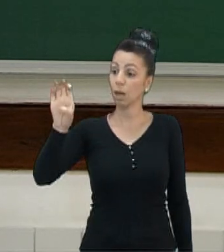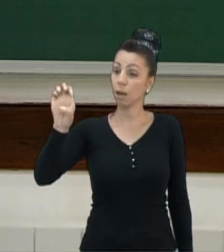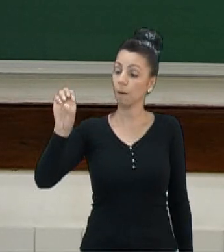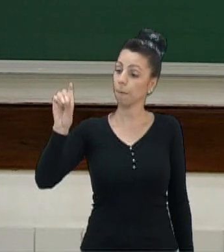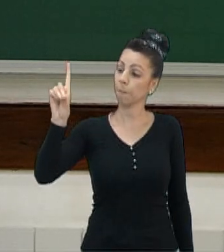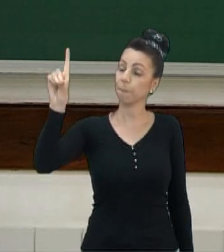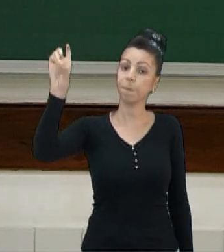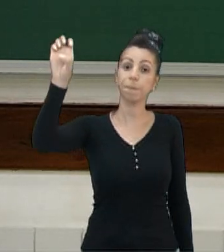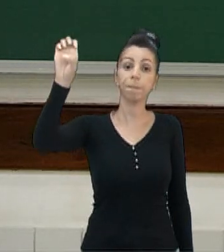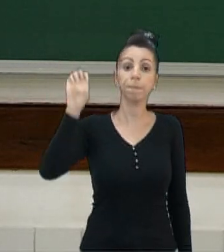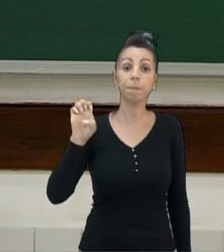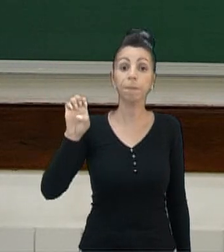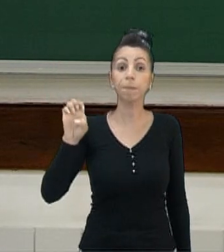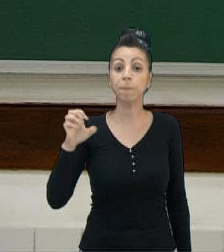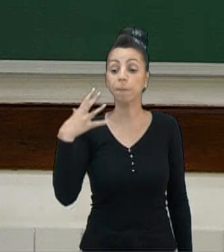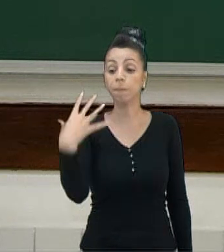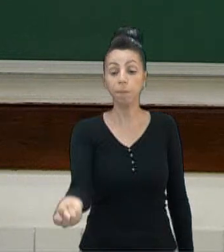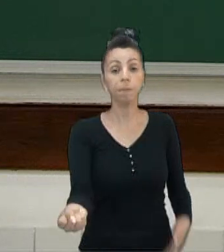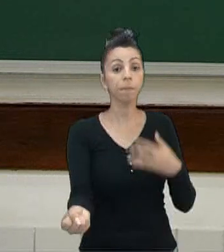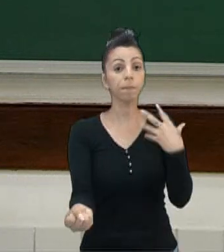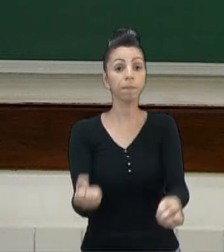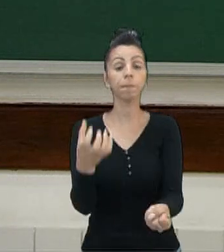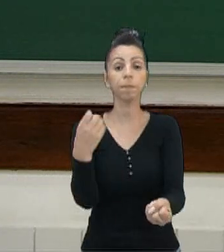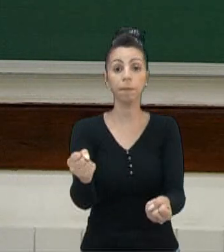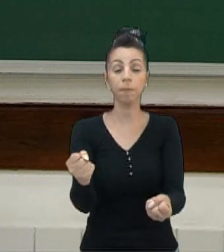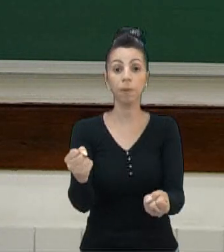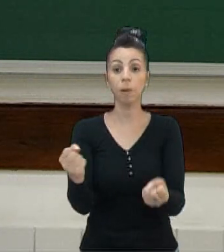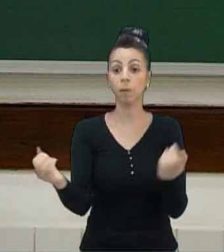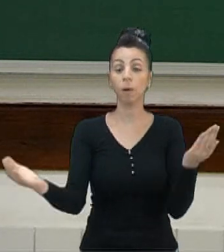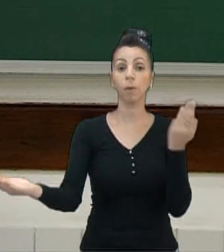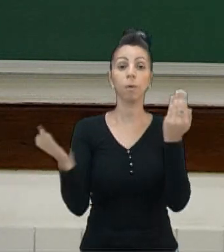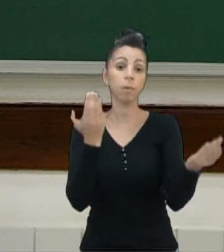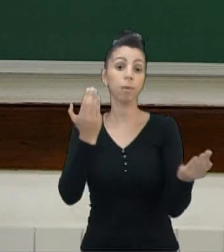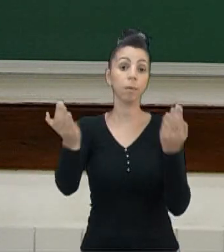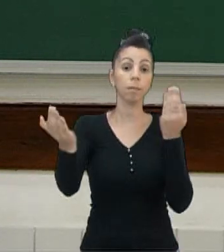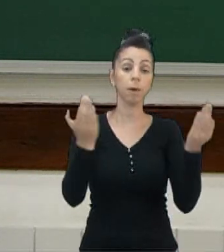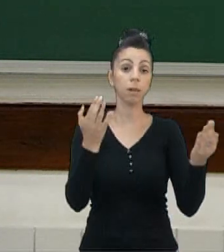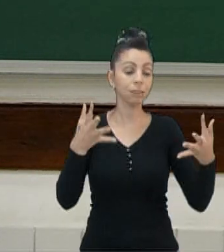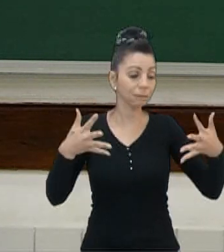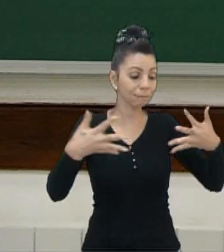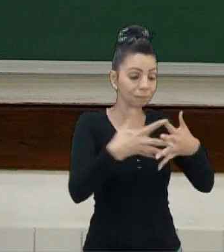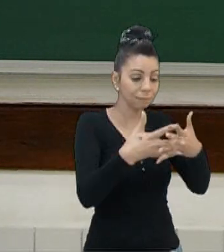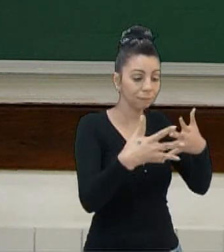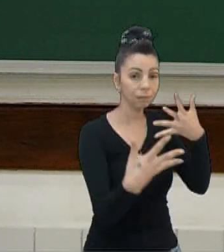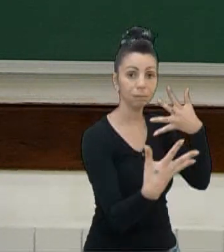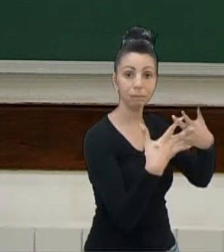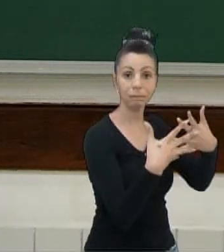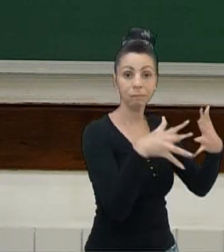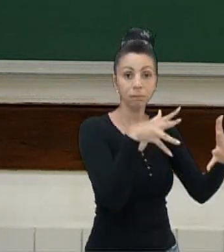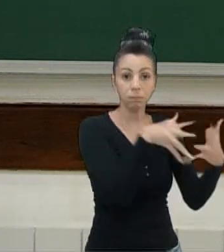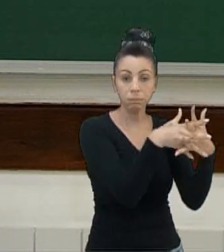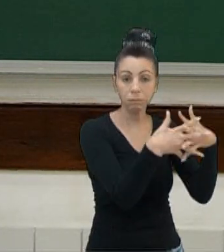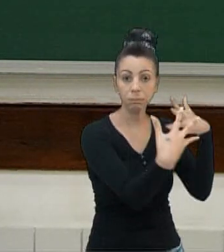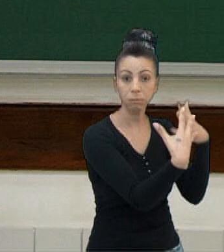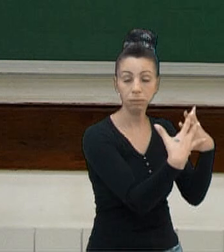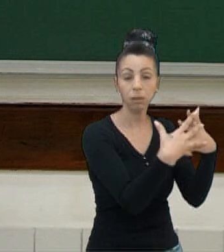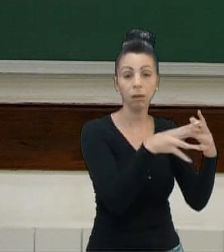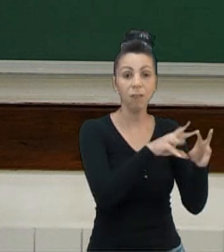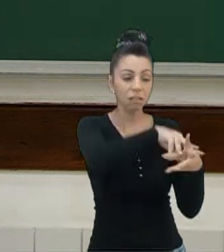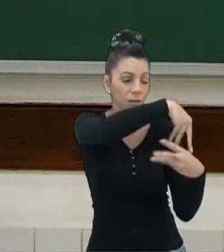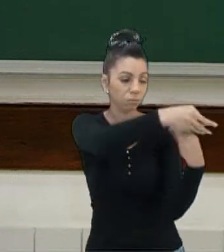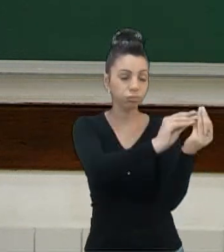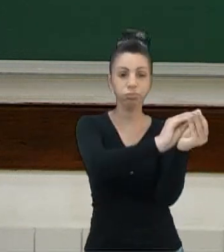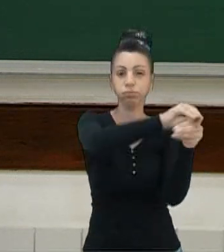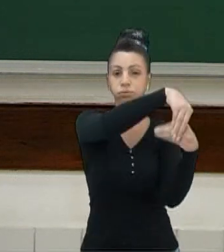essa comparação dessa rede como esse entrelaçamento de tecidos, esse emaranhado aí, que